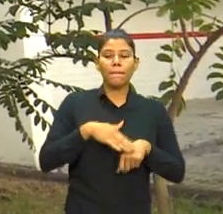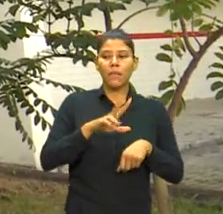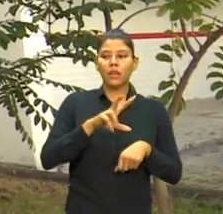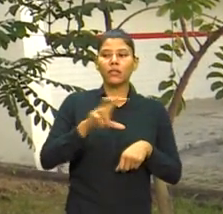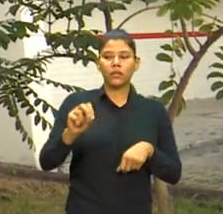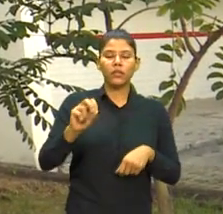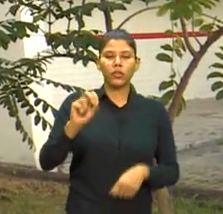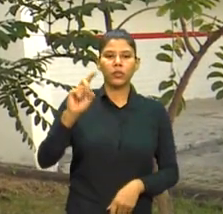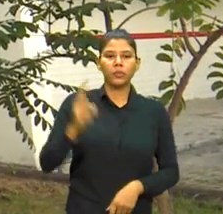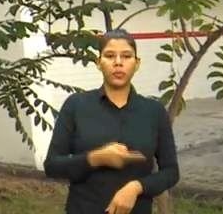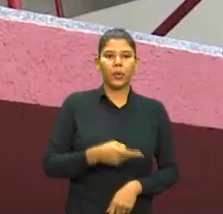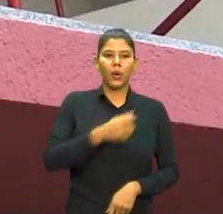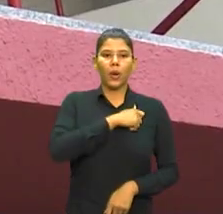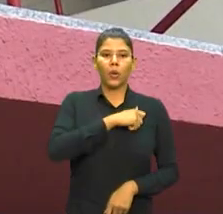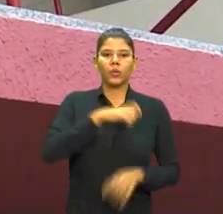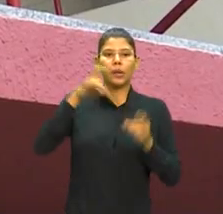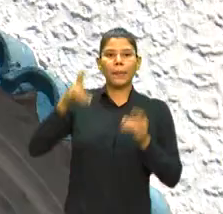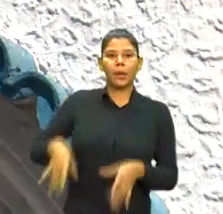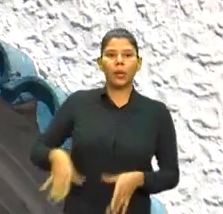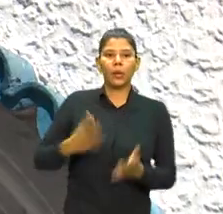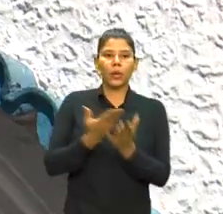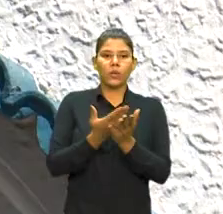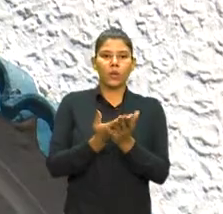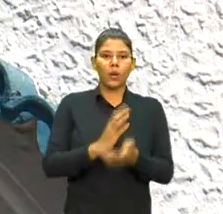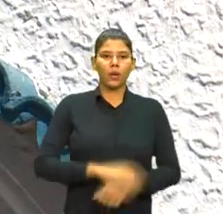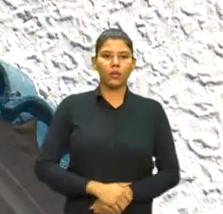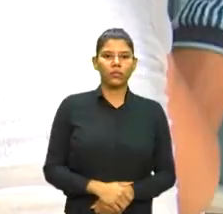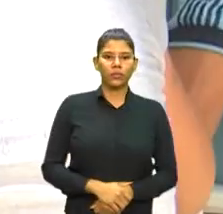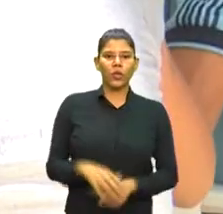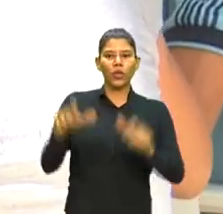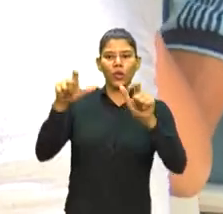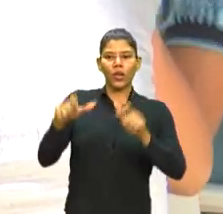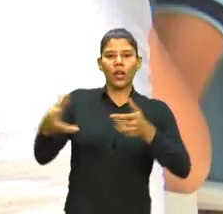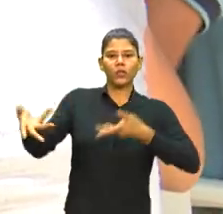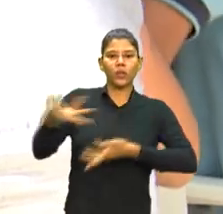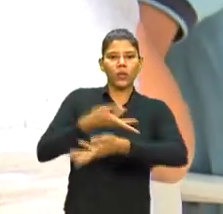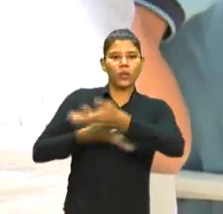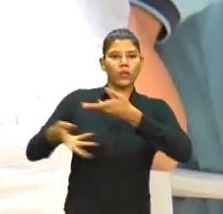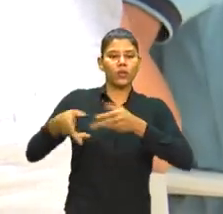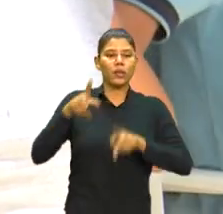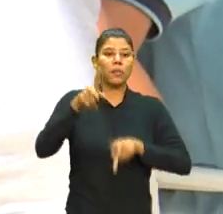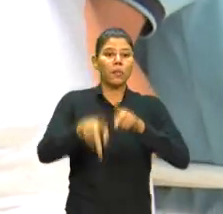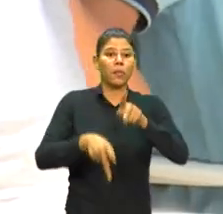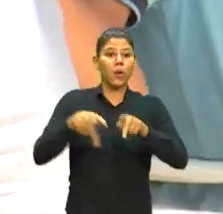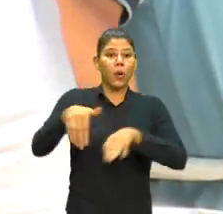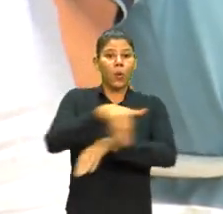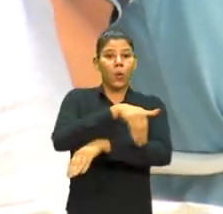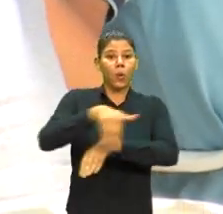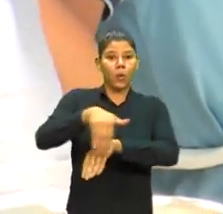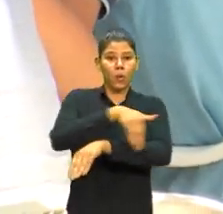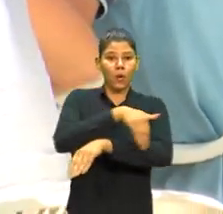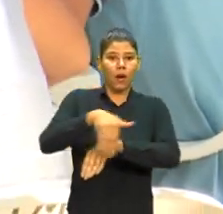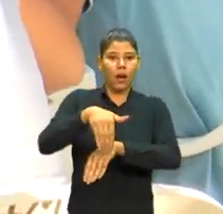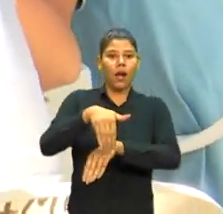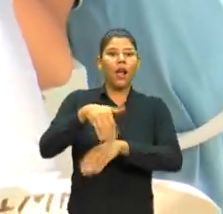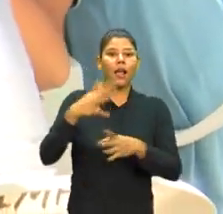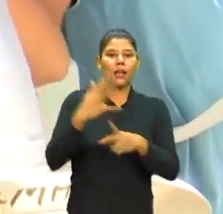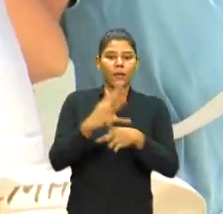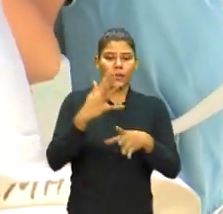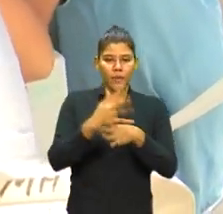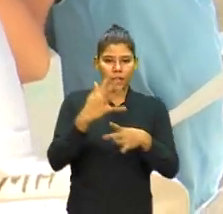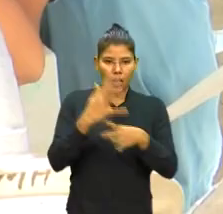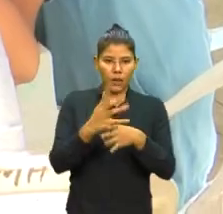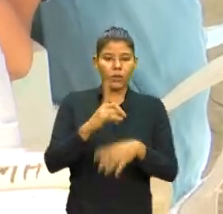fundamental no Ceará e o centro de convivência para população em situação de rua no centro de Fortaleza